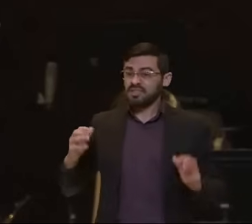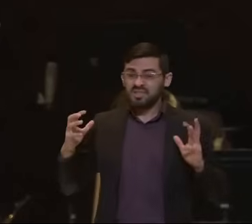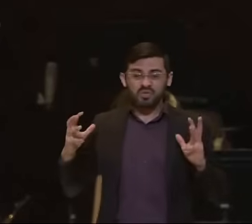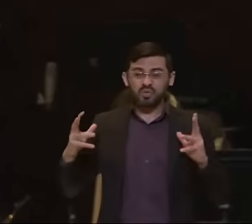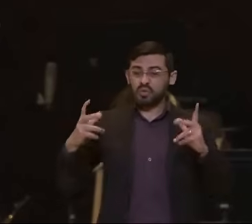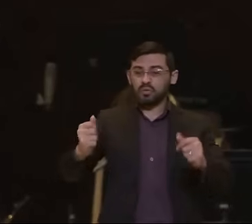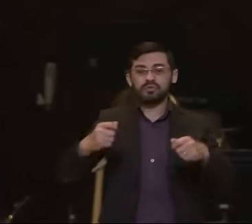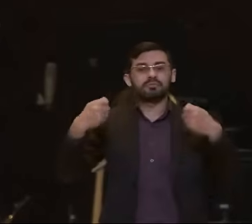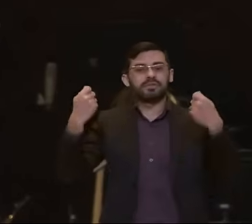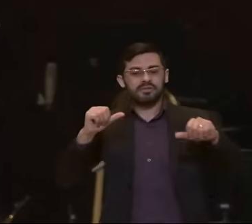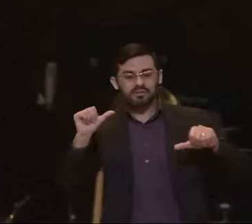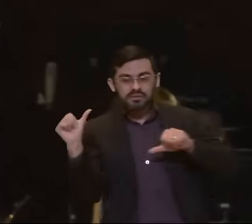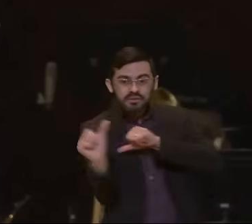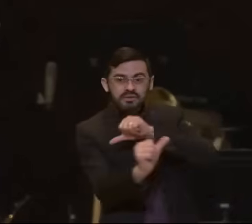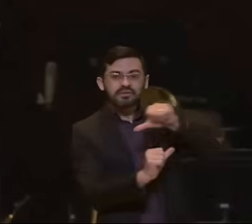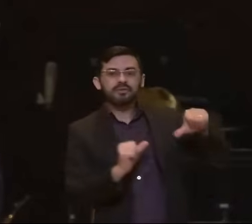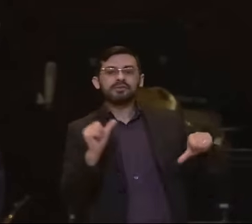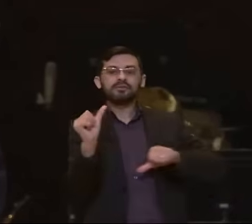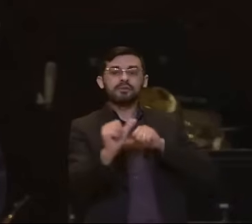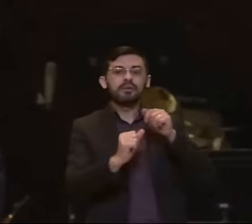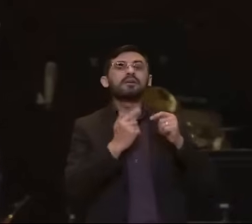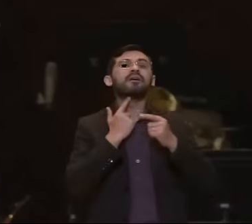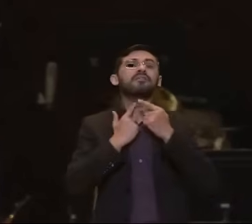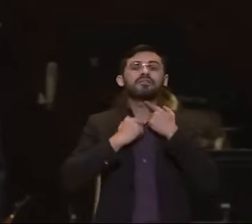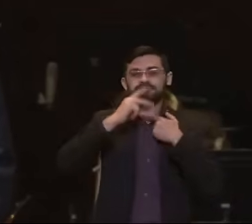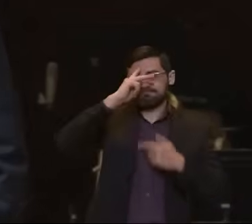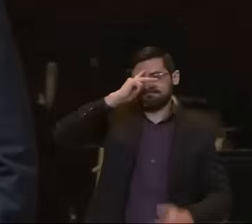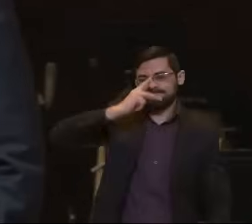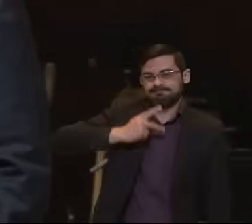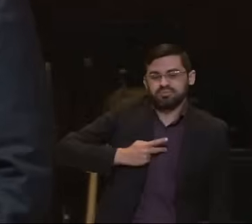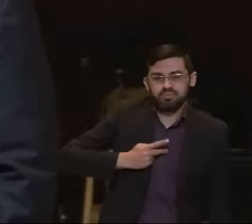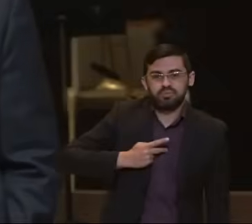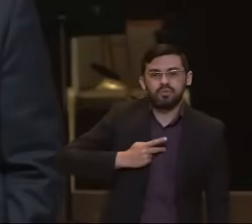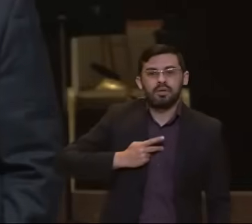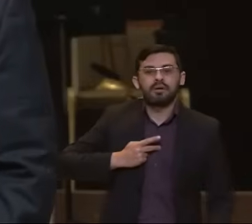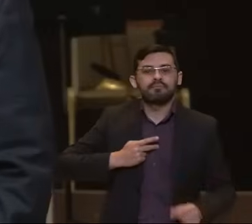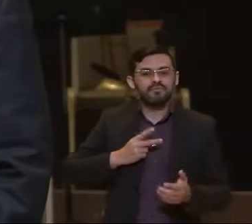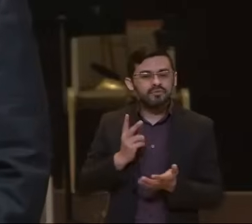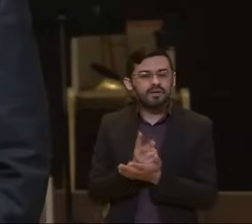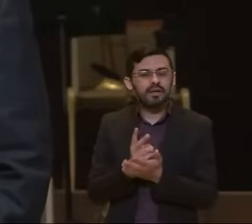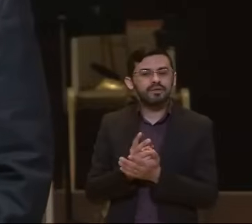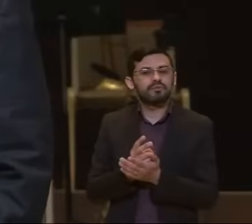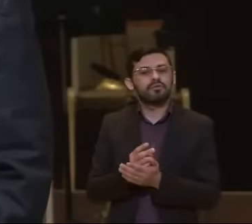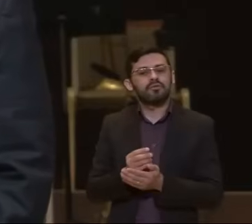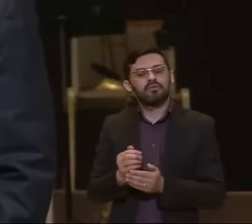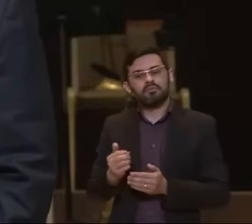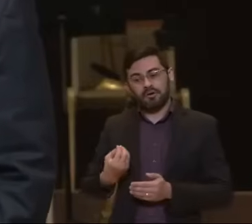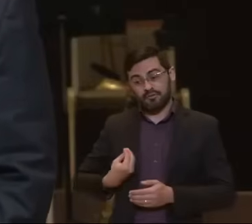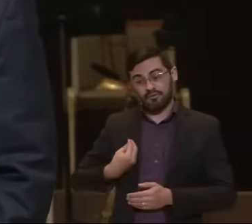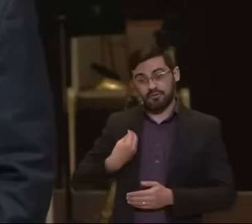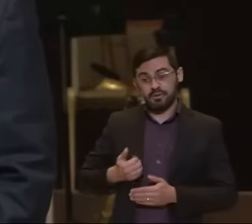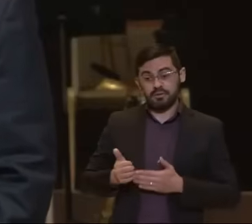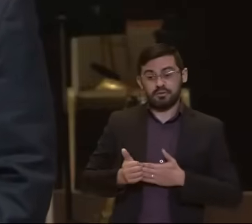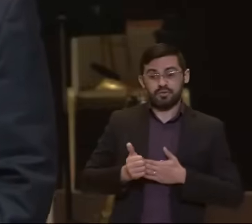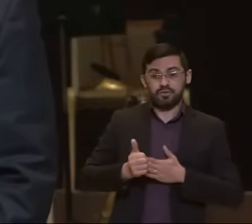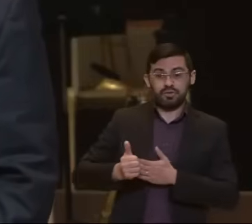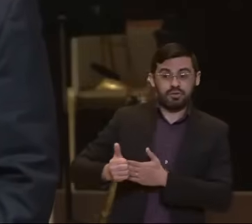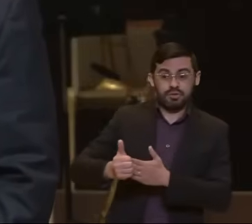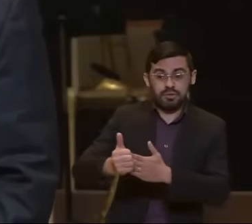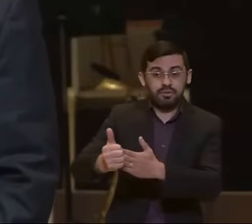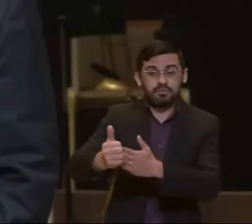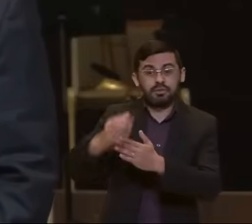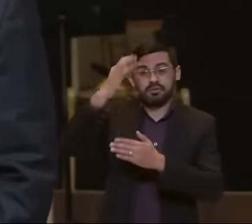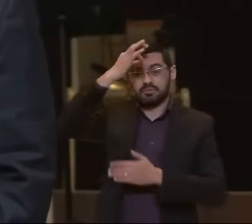ser transformados dos nossos desejos ardentes a uma conduta dirigida pela palavra de Deus e pelo